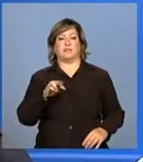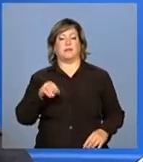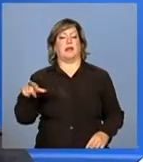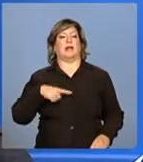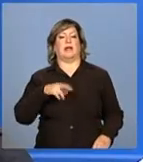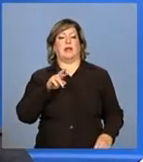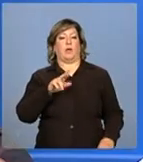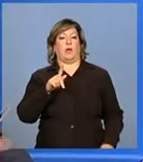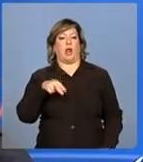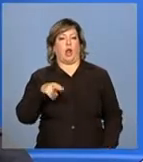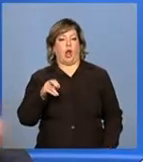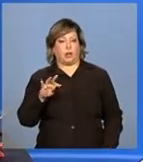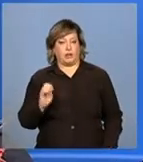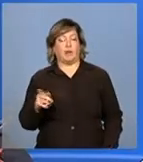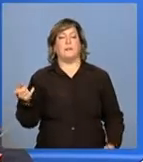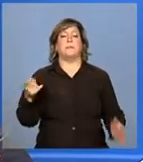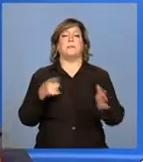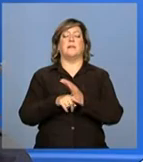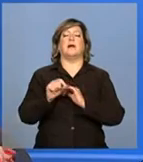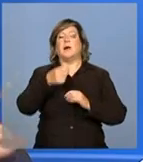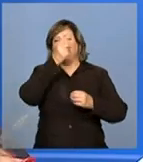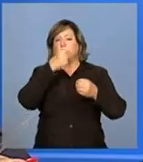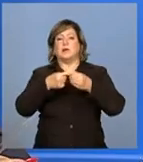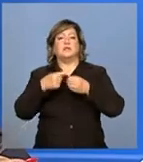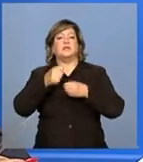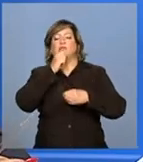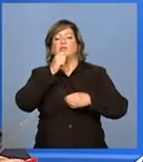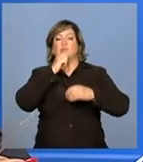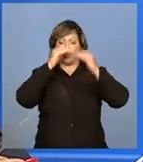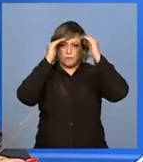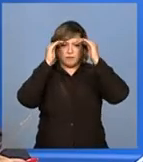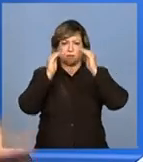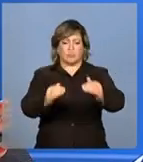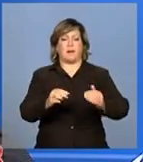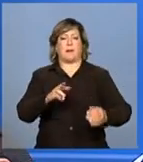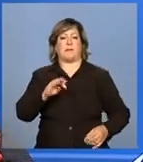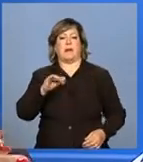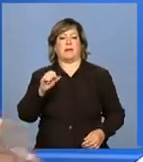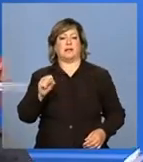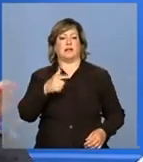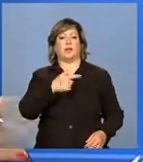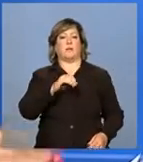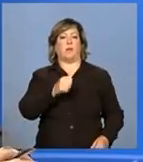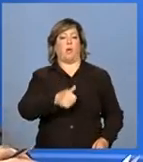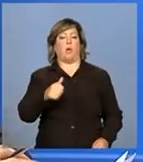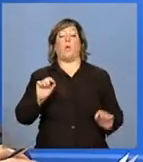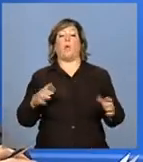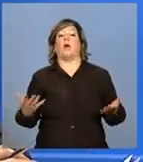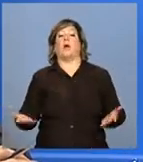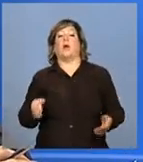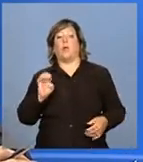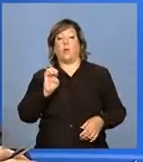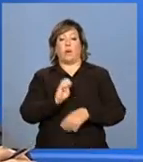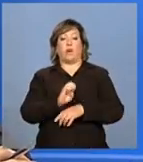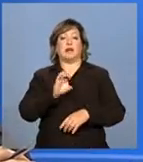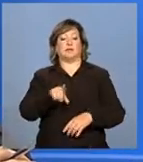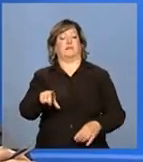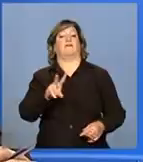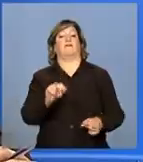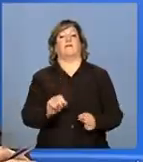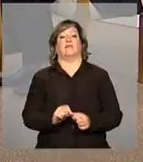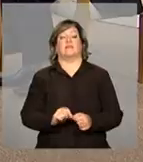ela Pergunta assim e os municípios que não cumpriram as metas em 2011 que o estado vai fazer